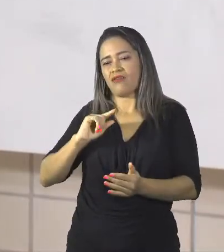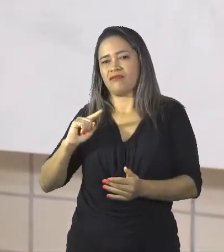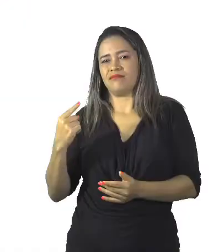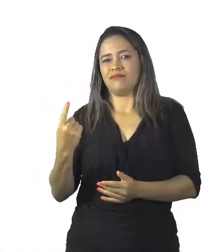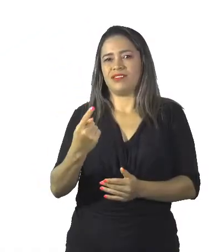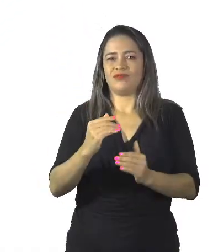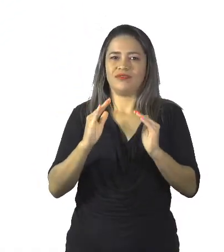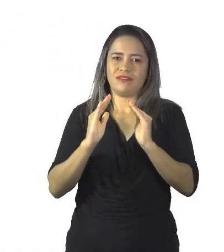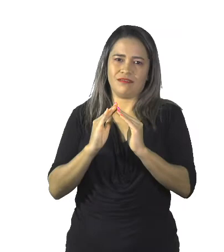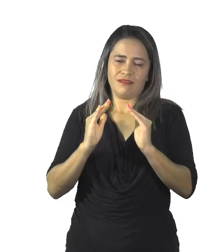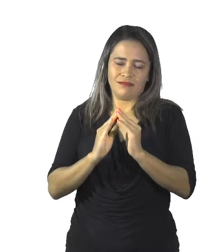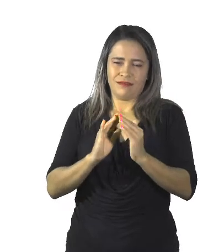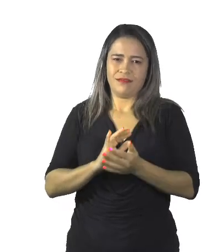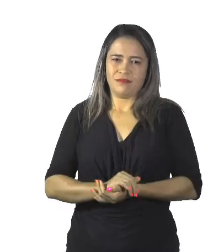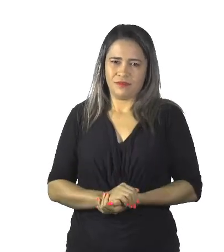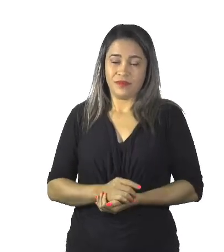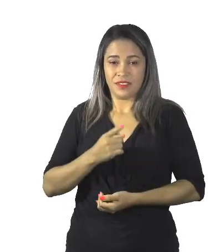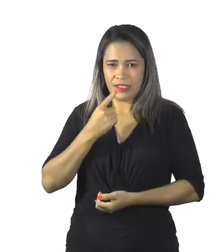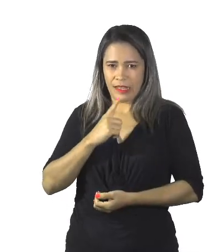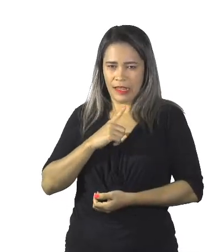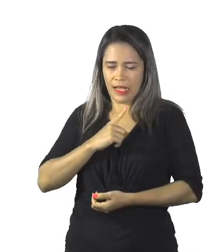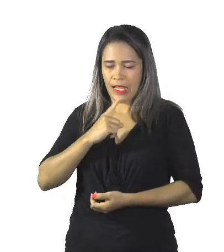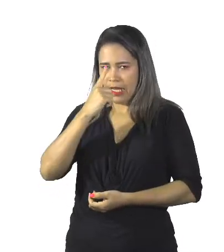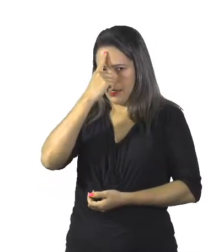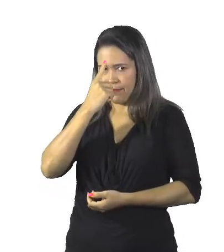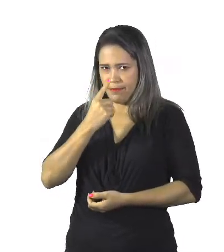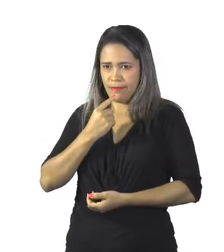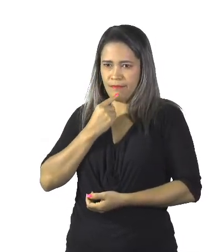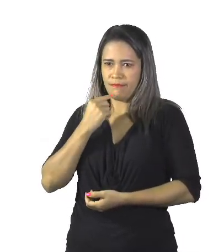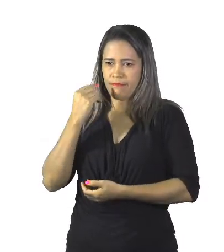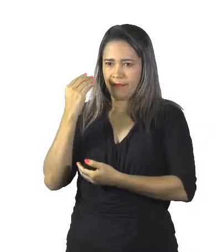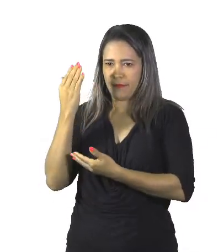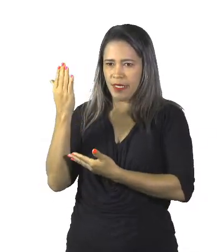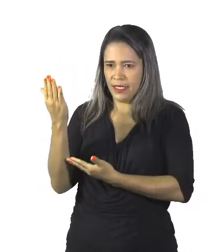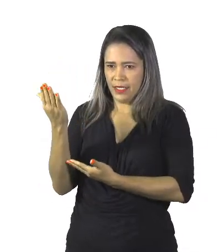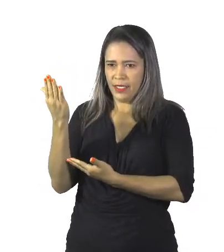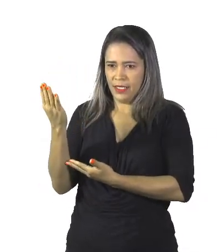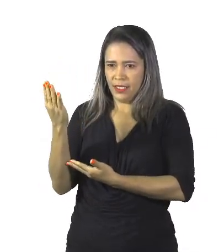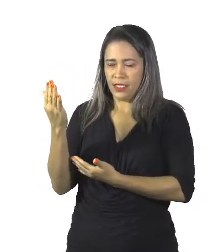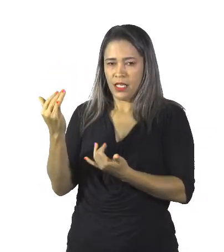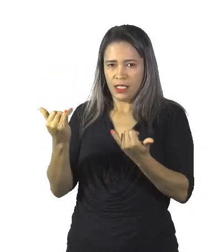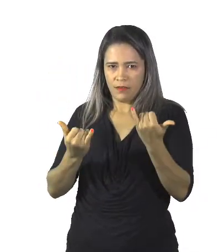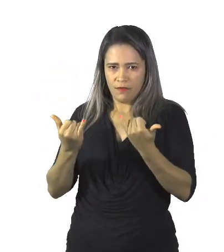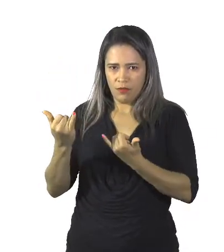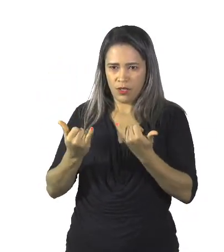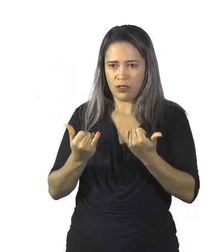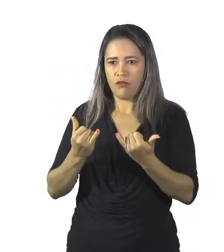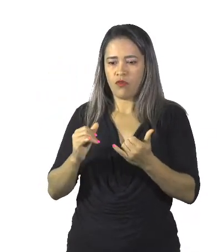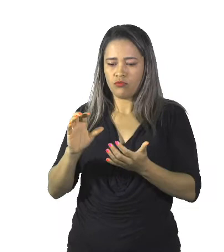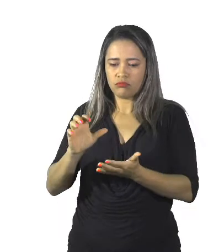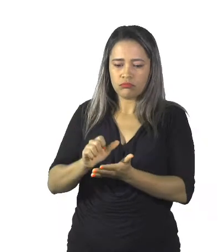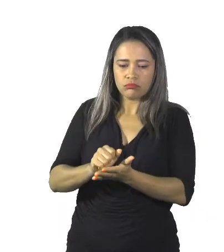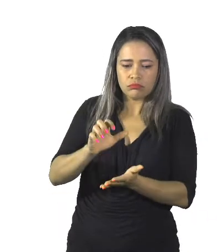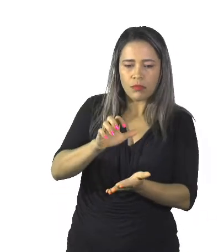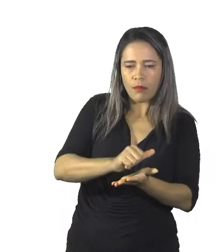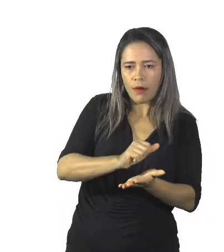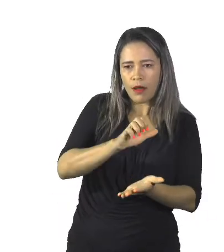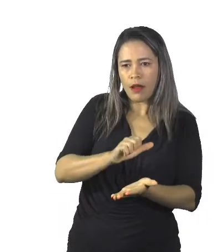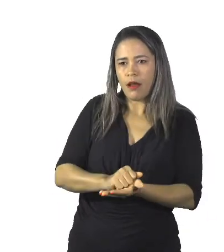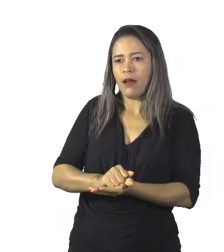é? Aqui a gente tem as imagens. Essas imagens e essas informações também foram coletadas em